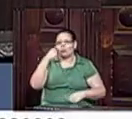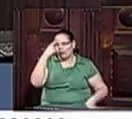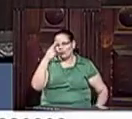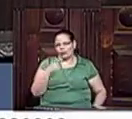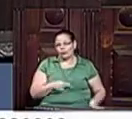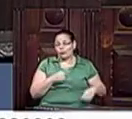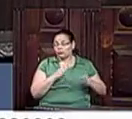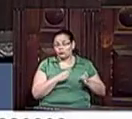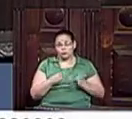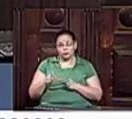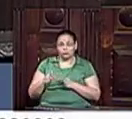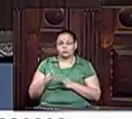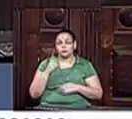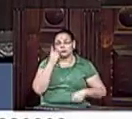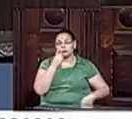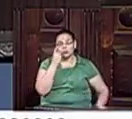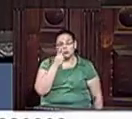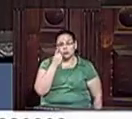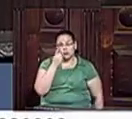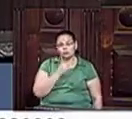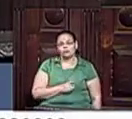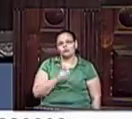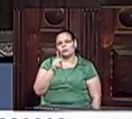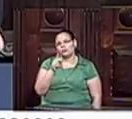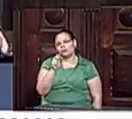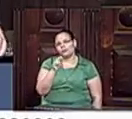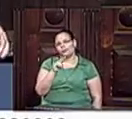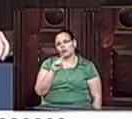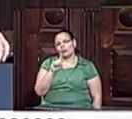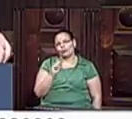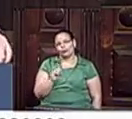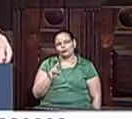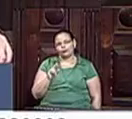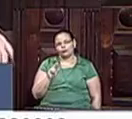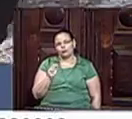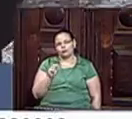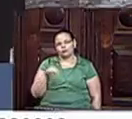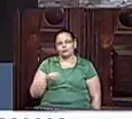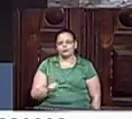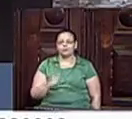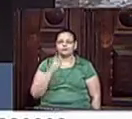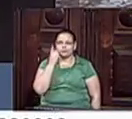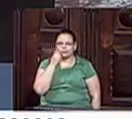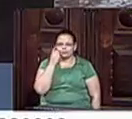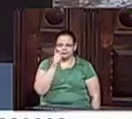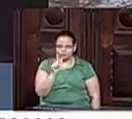parte. Deputado Paulo Ramos e deputado Valdec. Deputado Luiz Paulo,